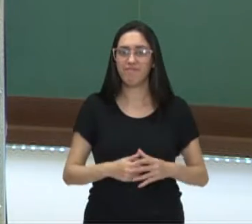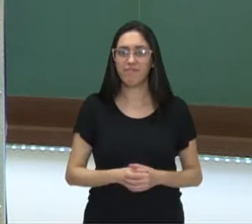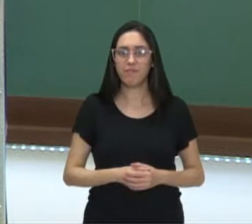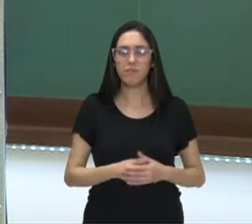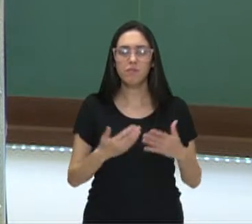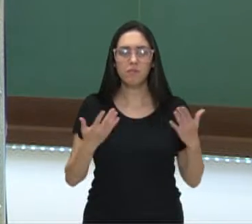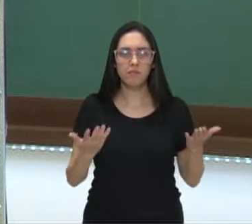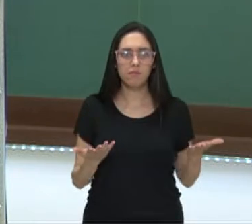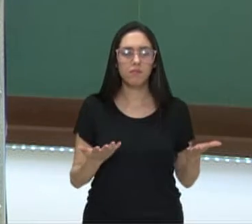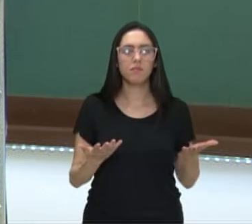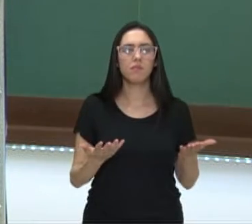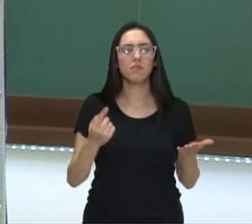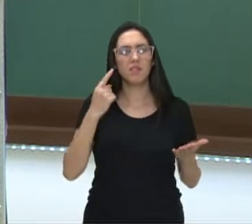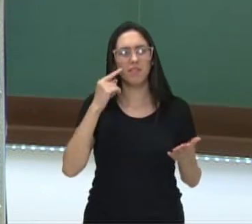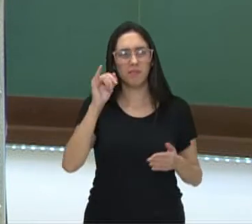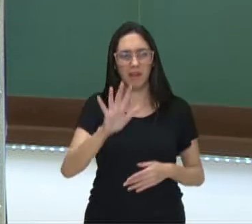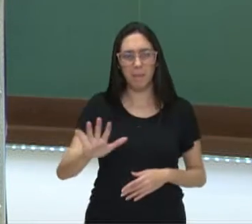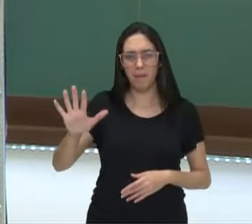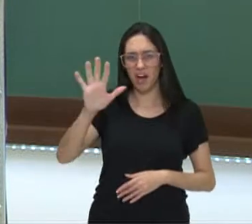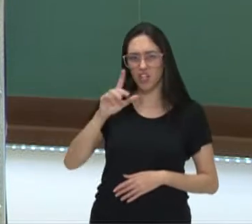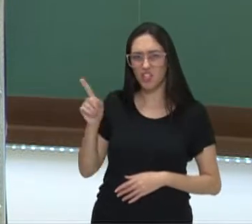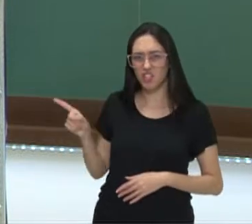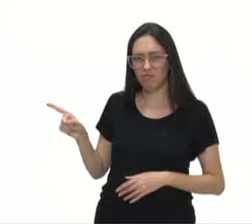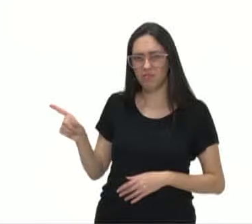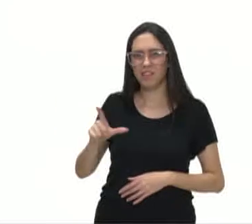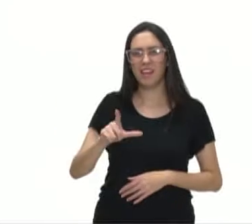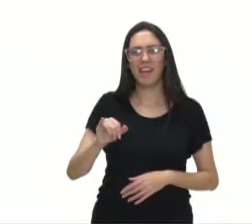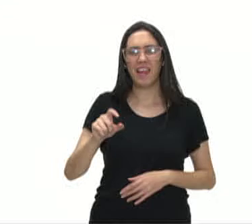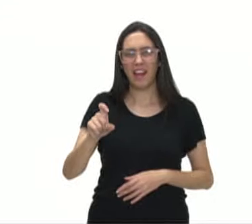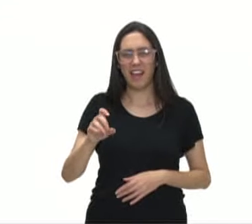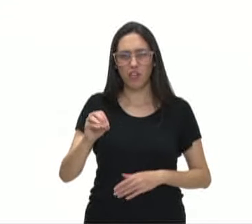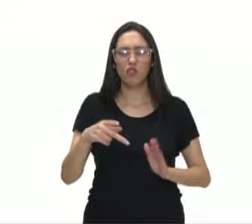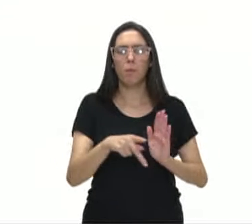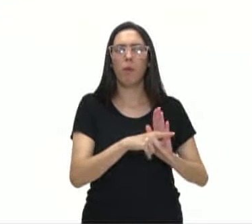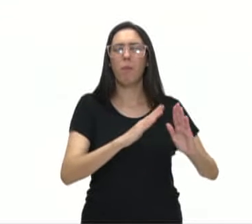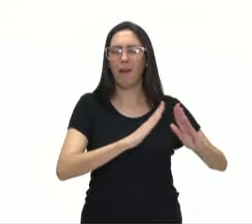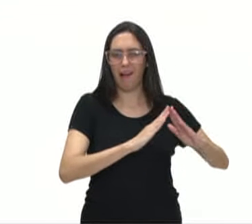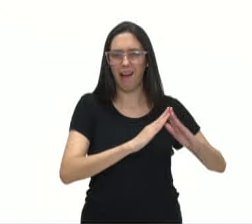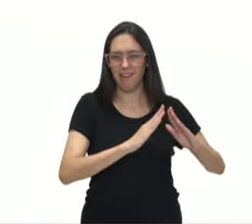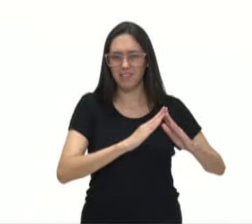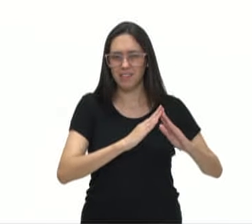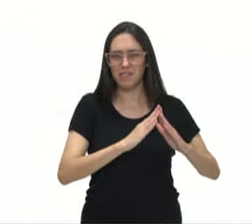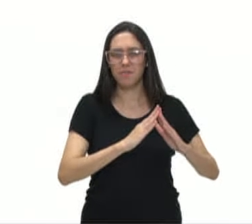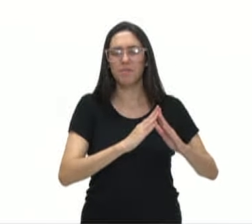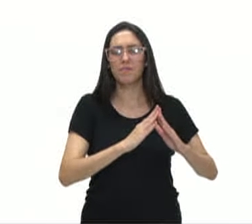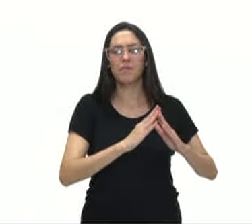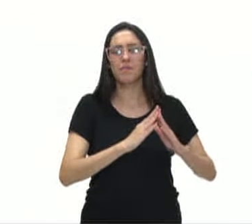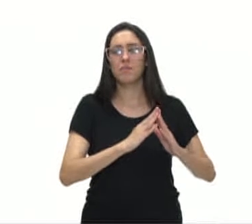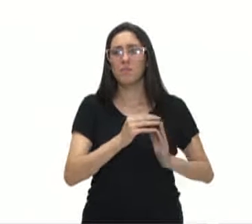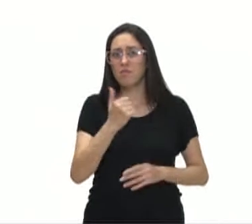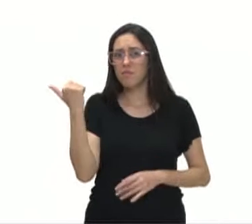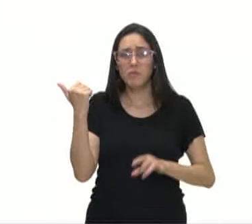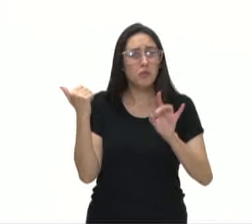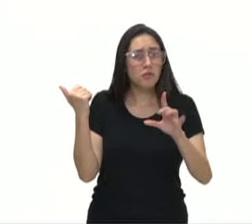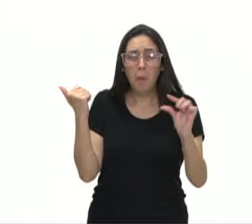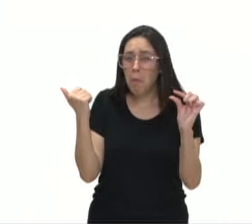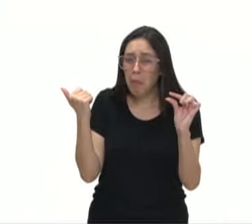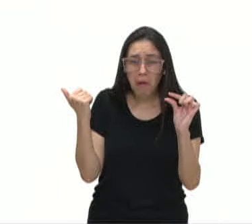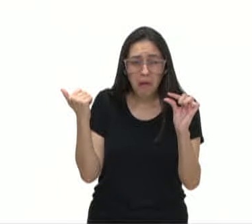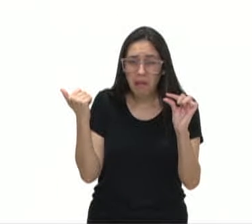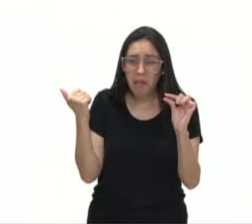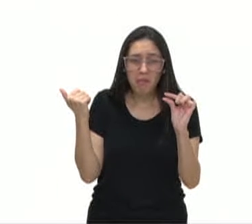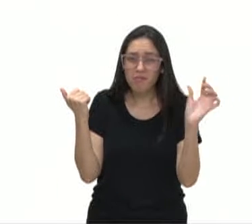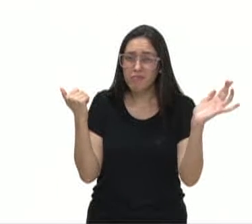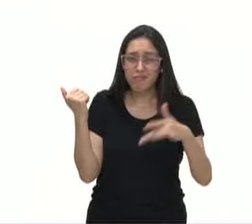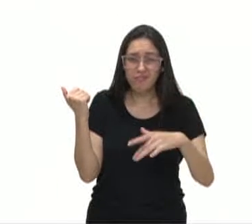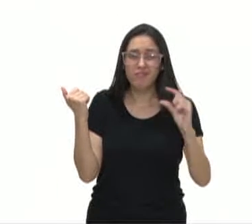esse detalhe que você vê que é apenas a imagem do lixo doméstico, ele é uma ponta do iceberg, ele é uma parte